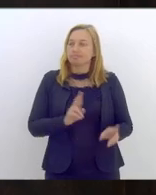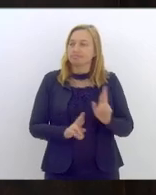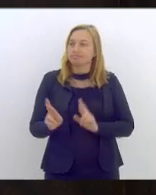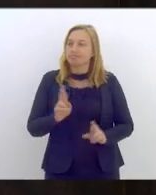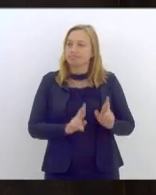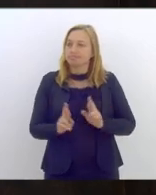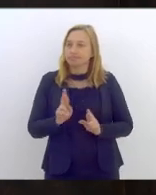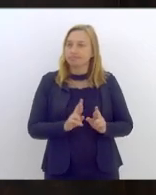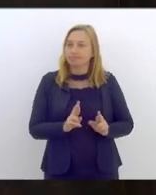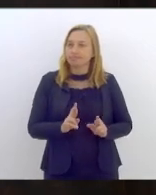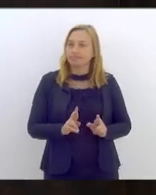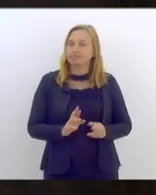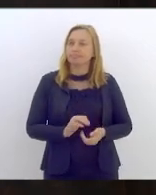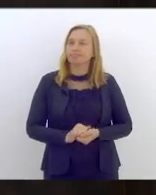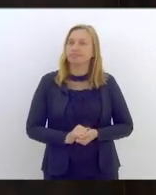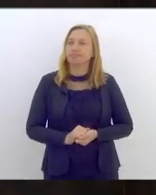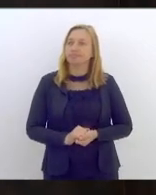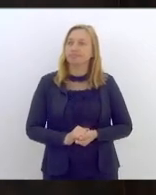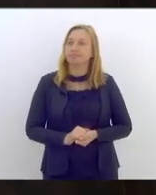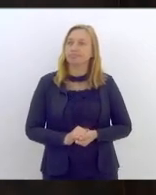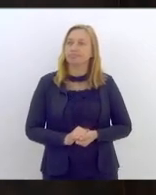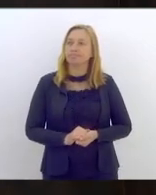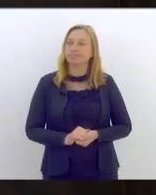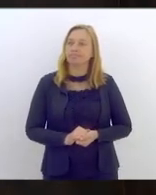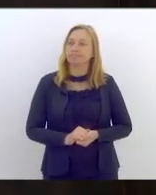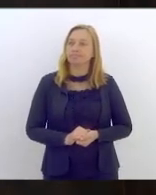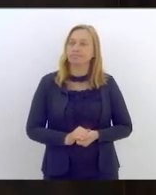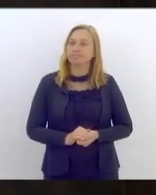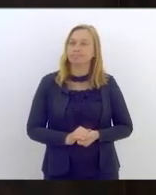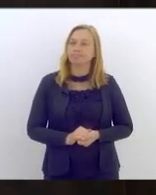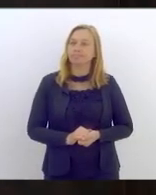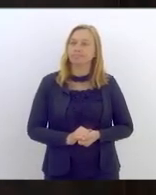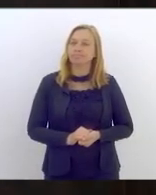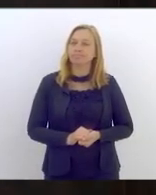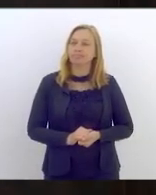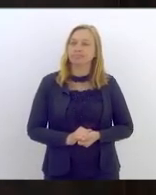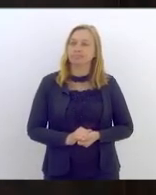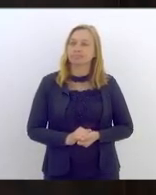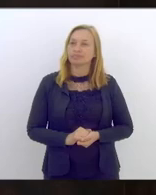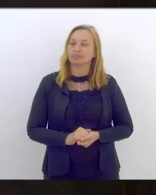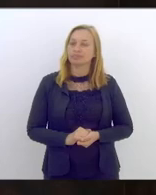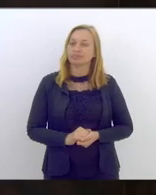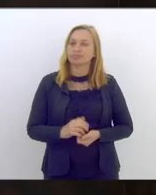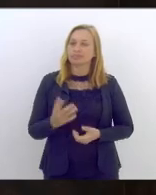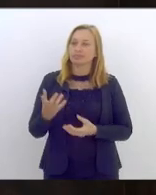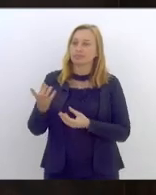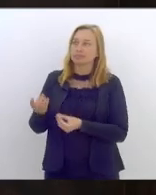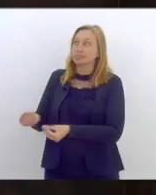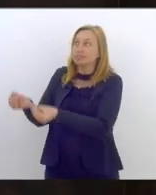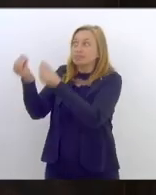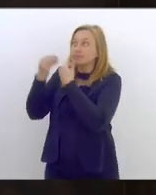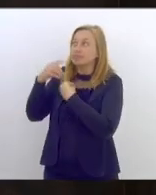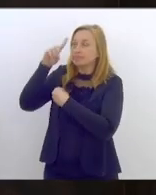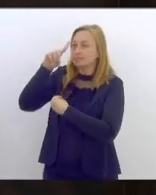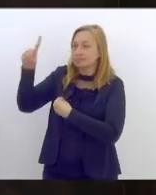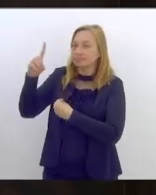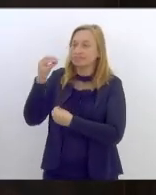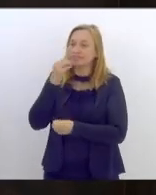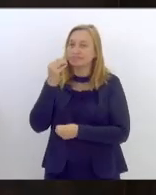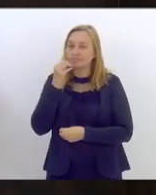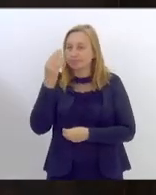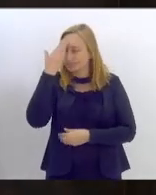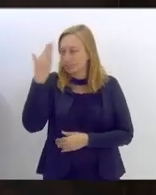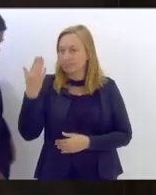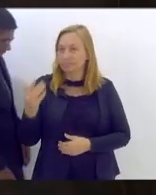com o presidente da sua casa Milton André é eu acho que Deus me deu oportunidade de estar aqui agradeço a